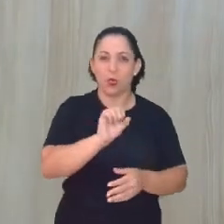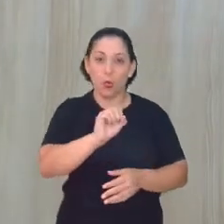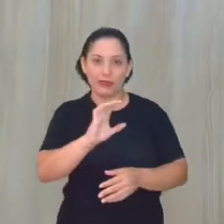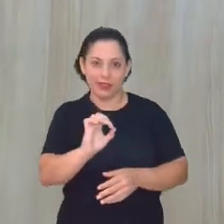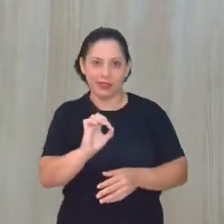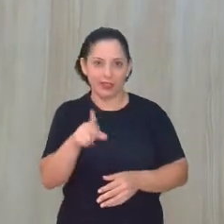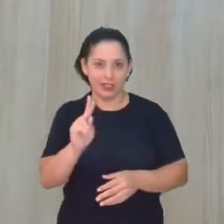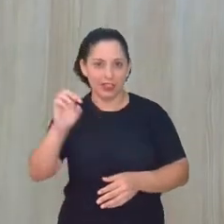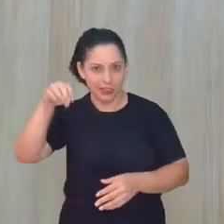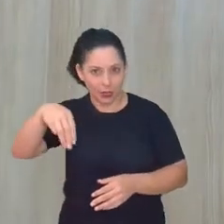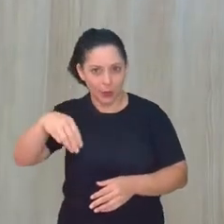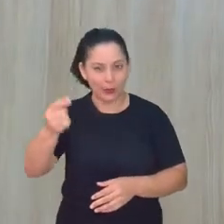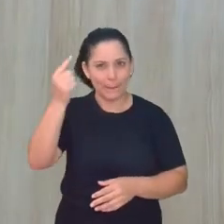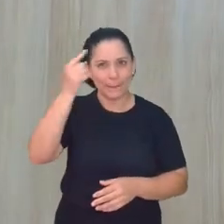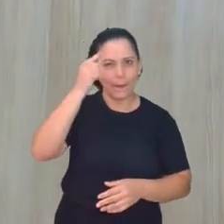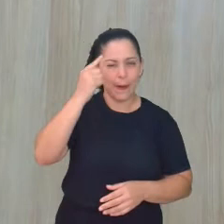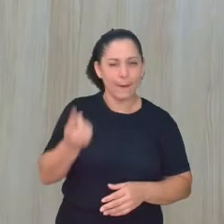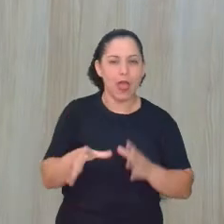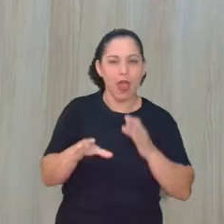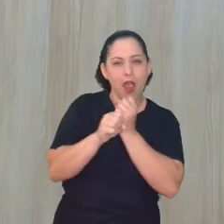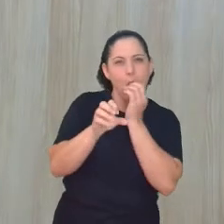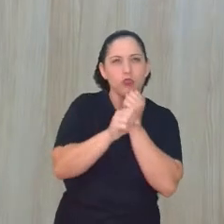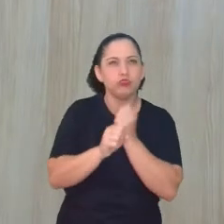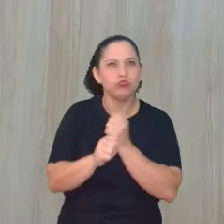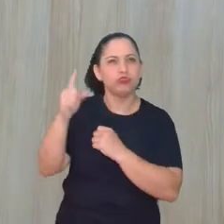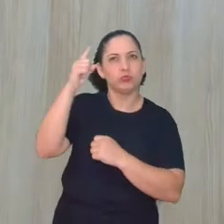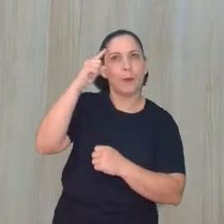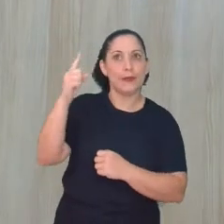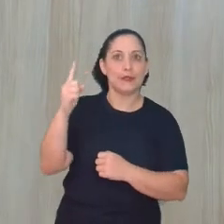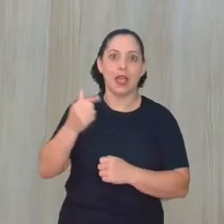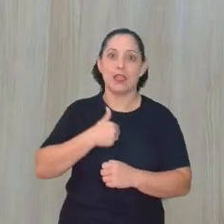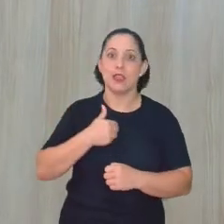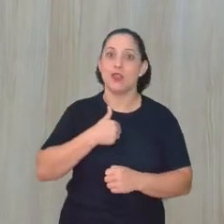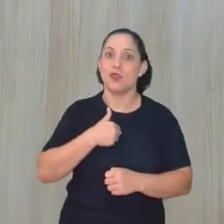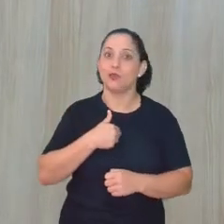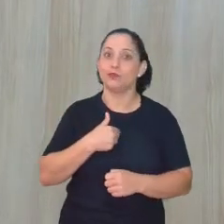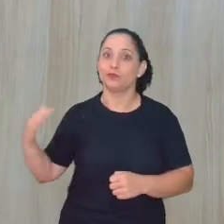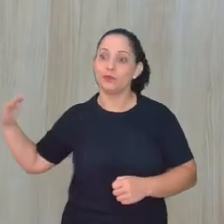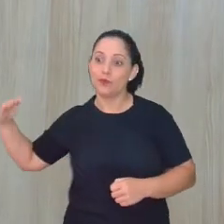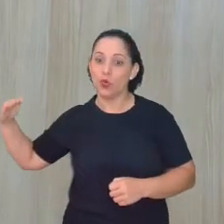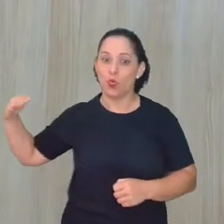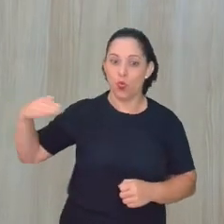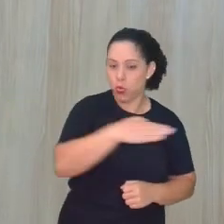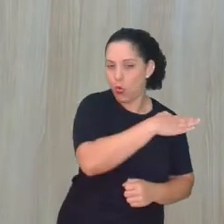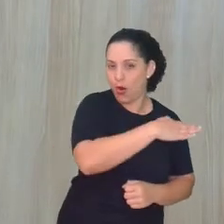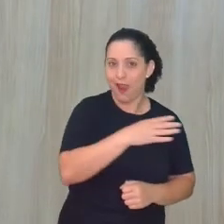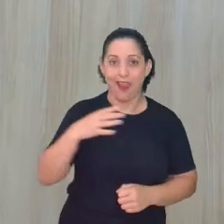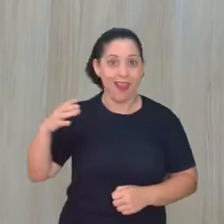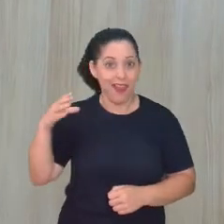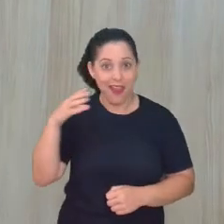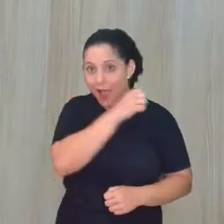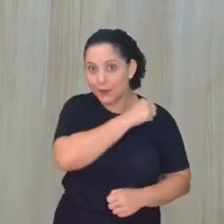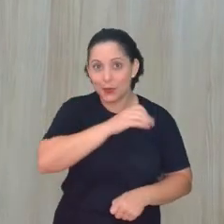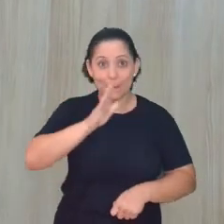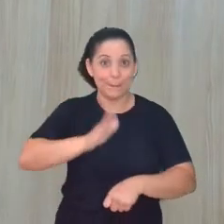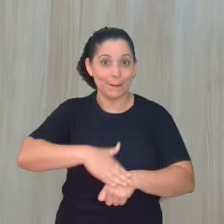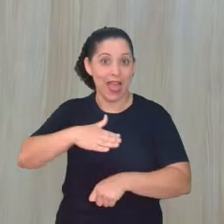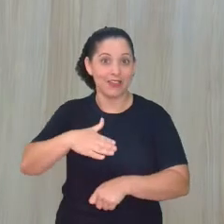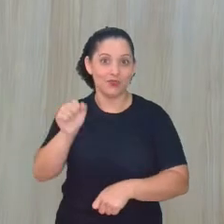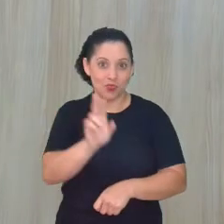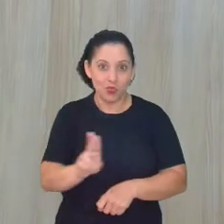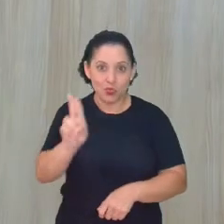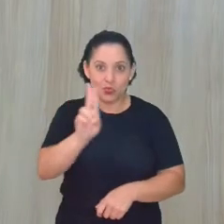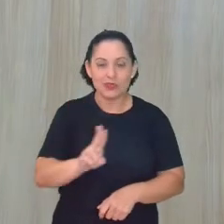quilômetros, né? Isso fazendo cálculo na mente. Mas depois eu pensei, eu tô andando numa velocidade muito alta. Aí vai consumir mais Vai rápido. consumir